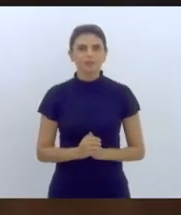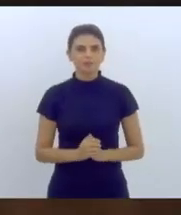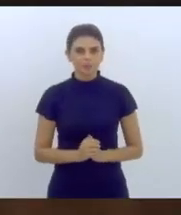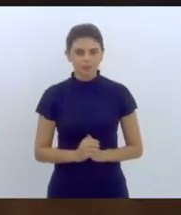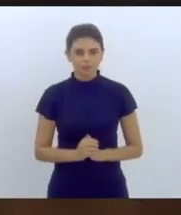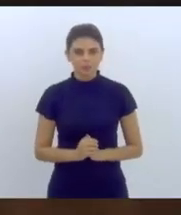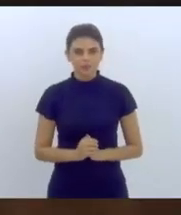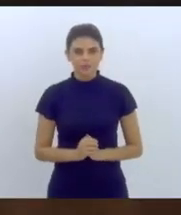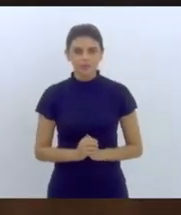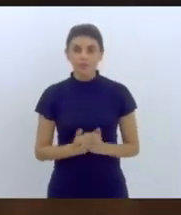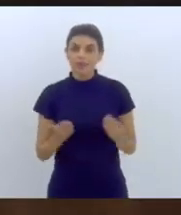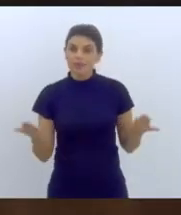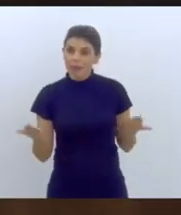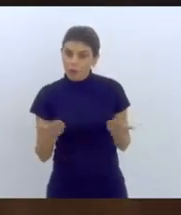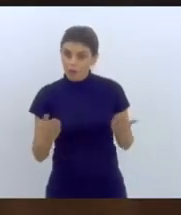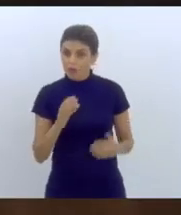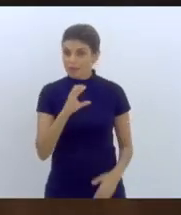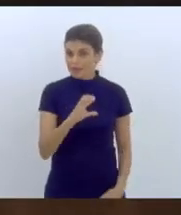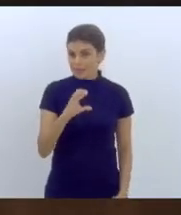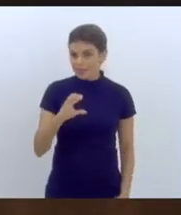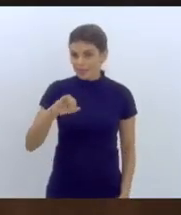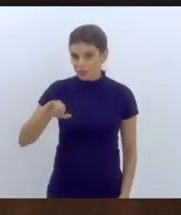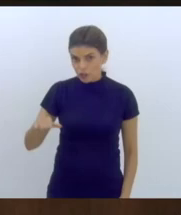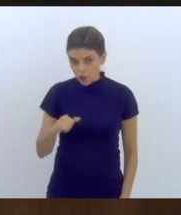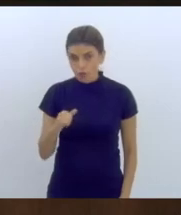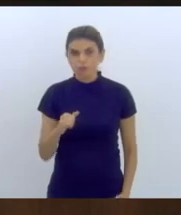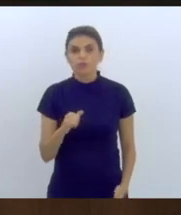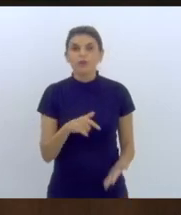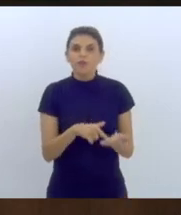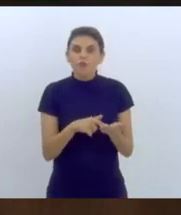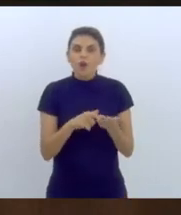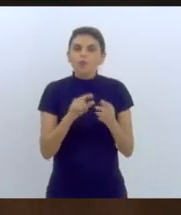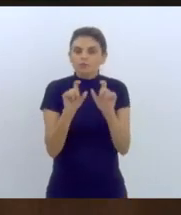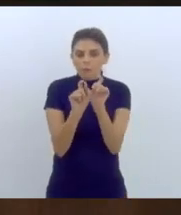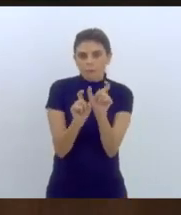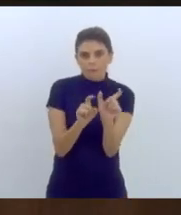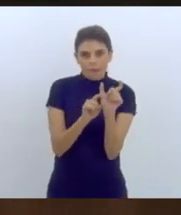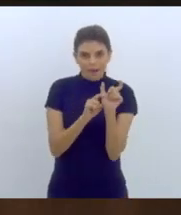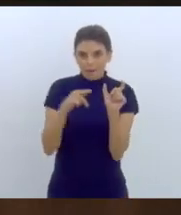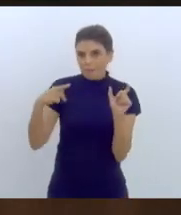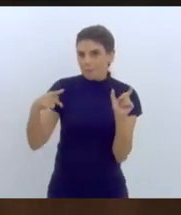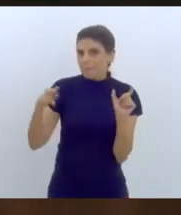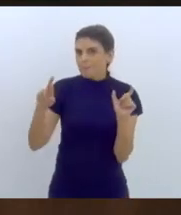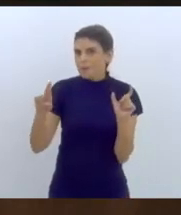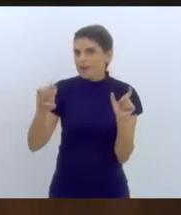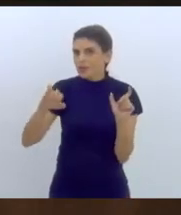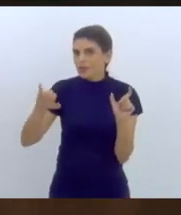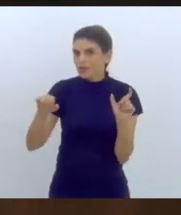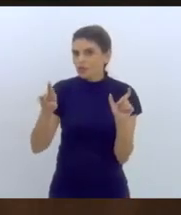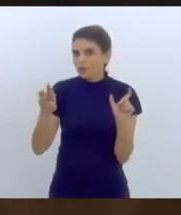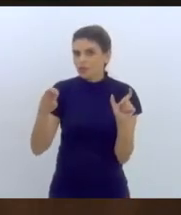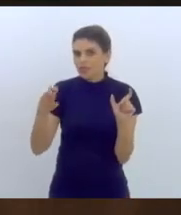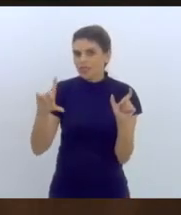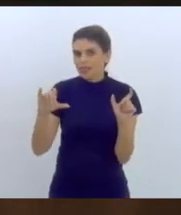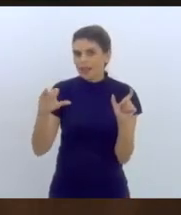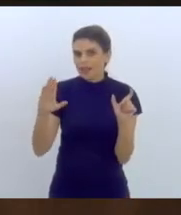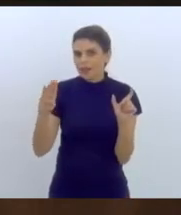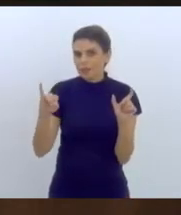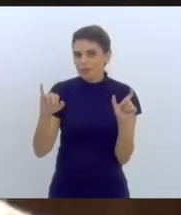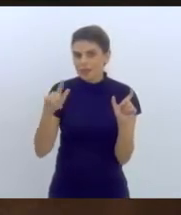o parecer, senhora presidente, da CCJ é pela prejudicabilidade em função da lei já em vigor